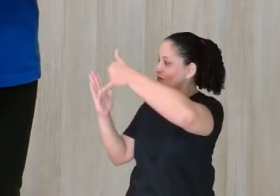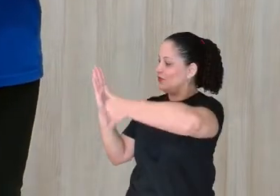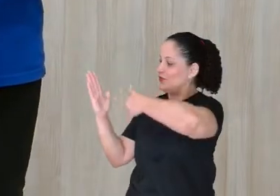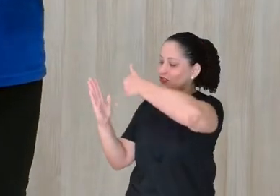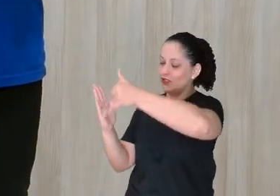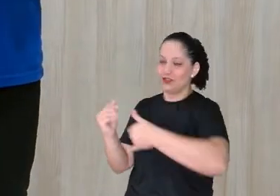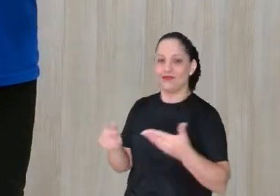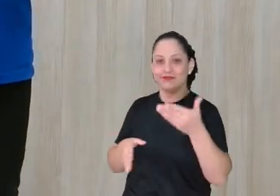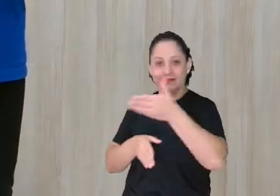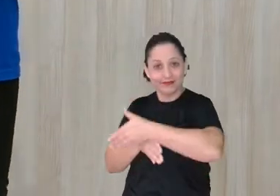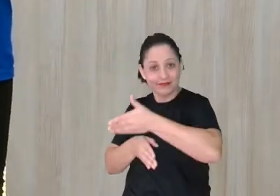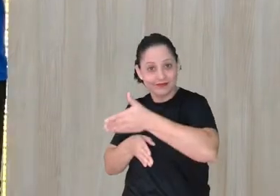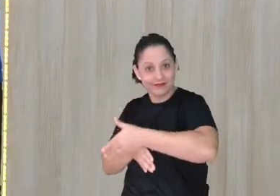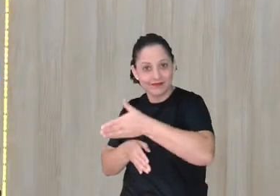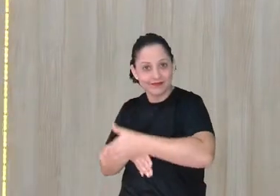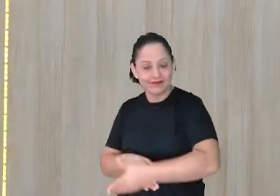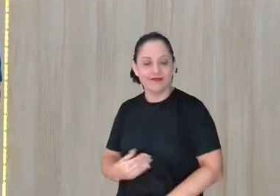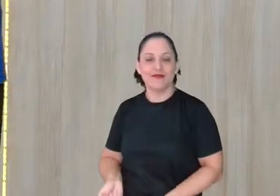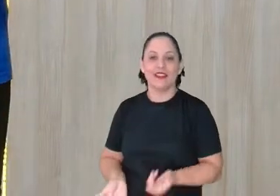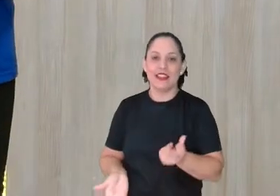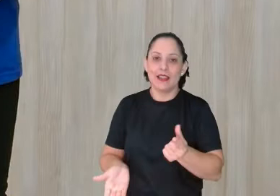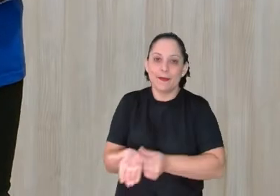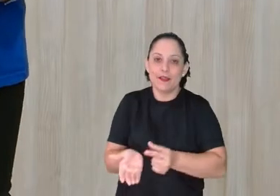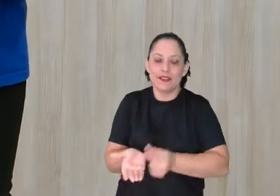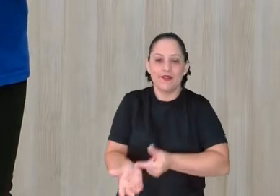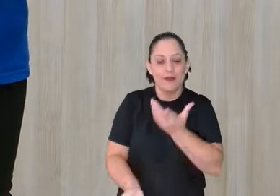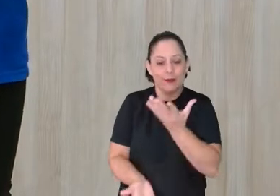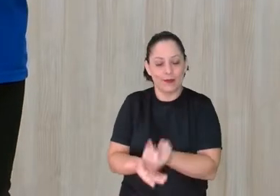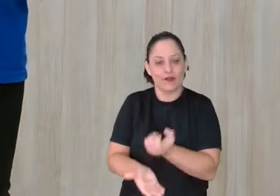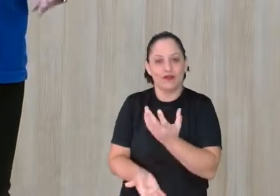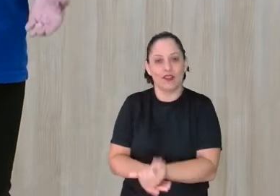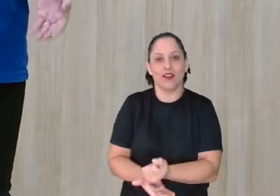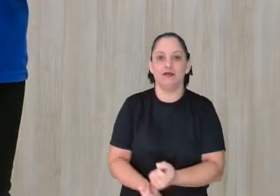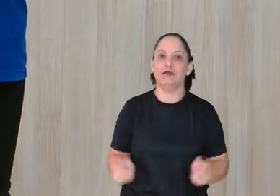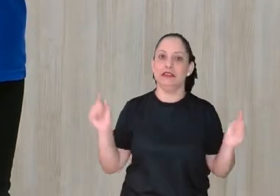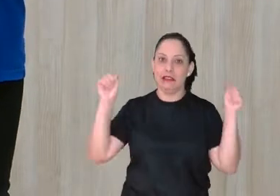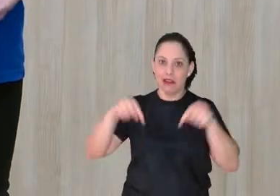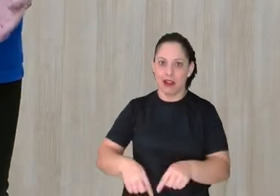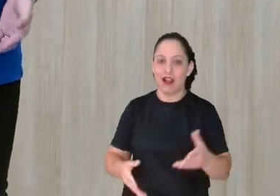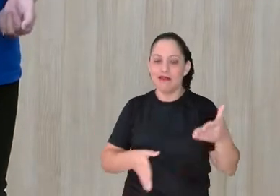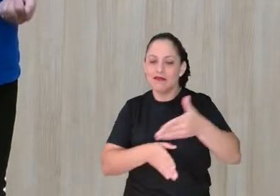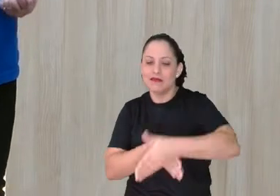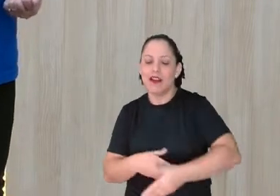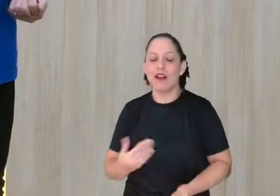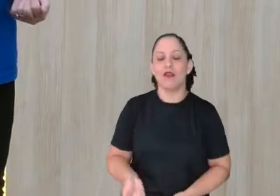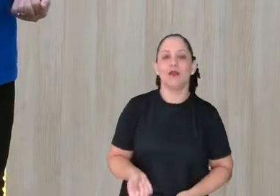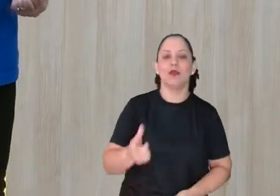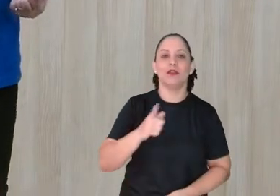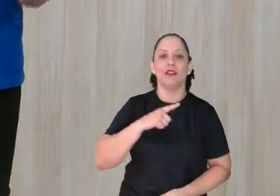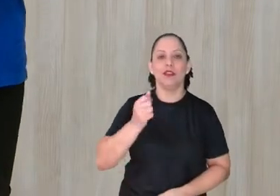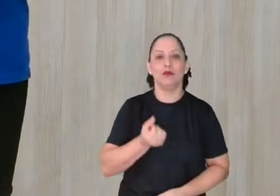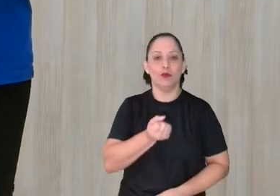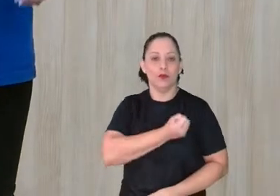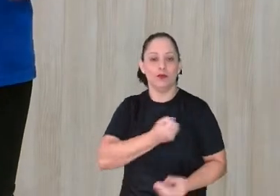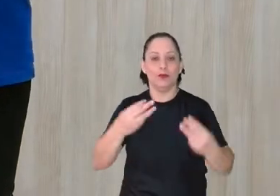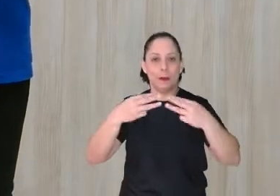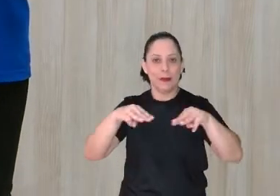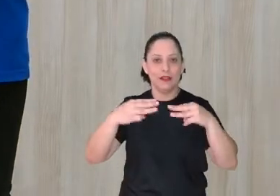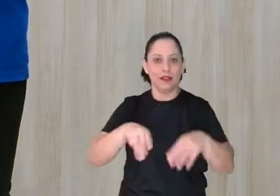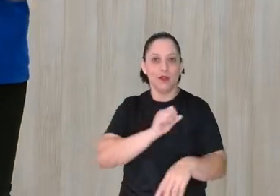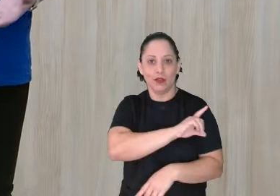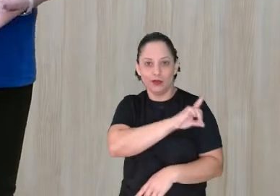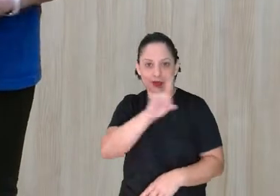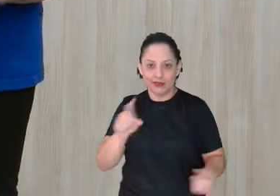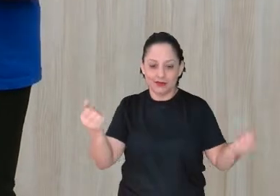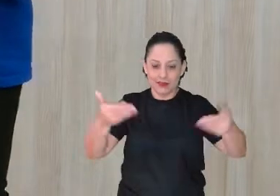para um desses QR Codes e vocês, com a data de nascimento e a matrícula, vão poder entrar na nossa aula ao vivo. Mas essa